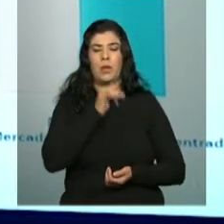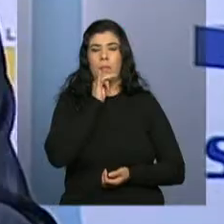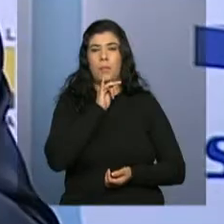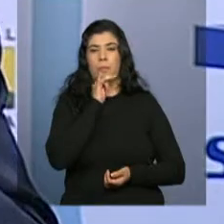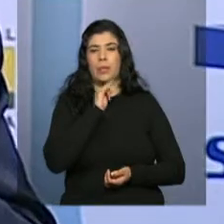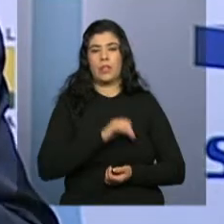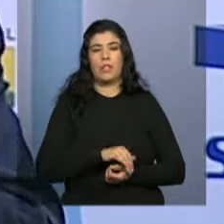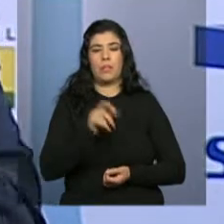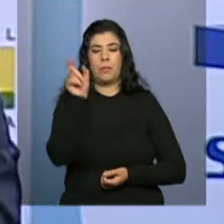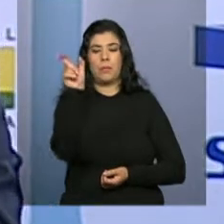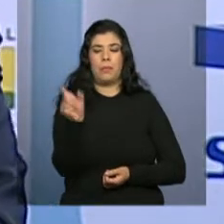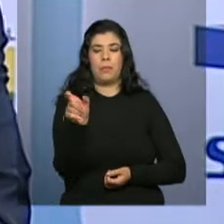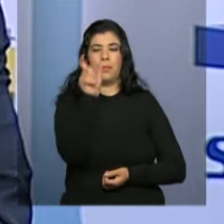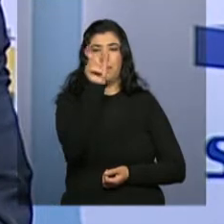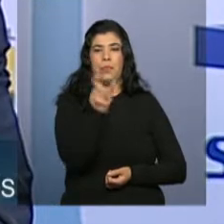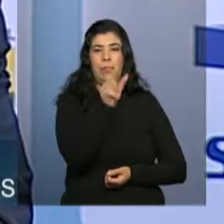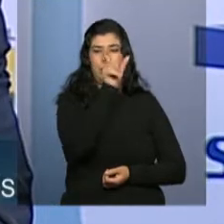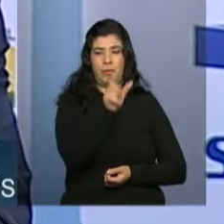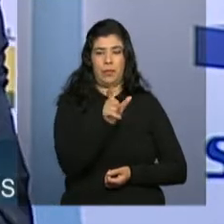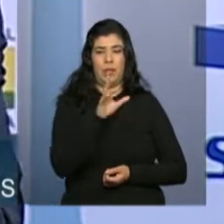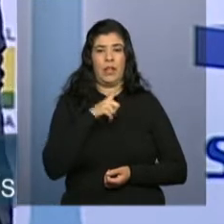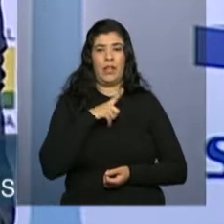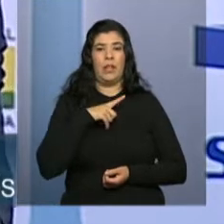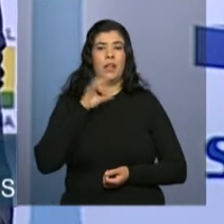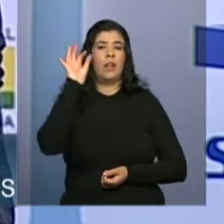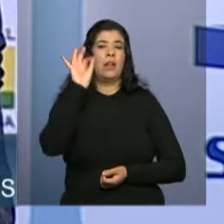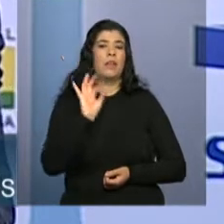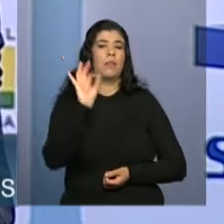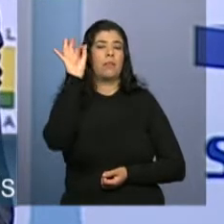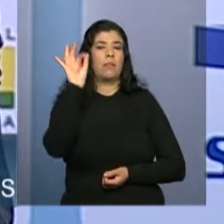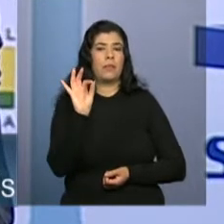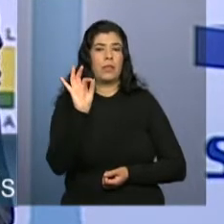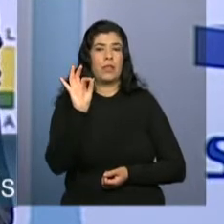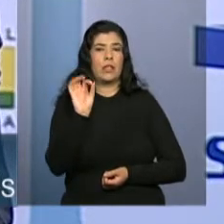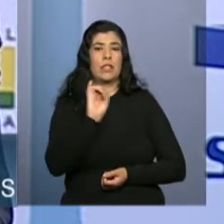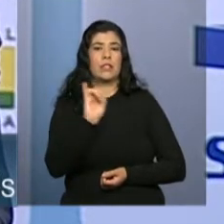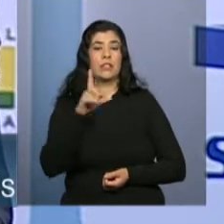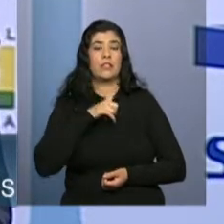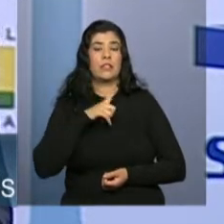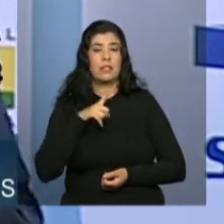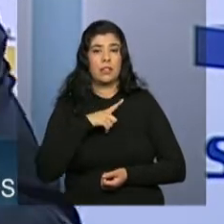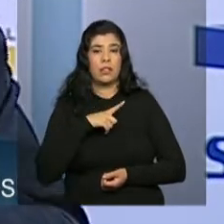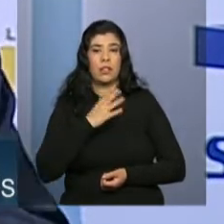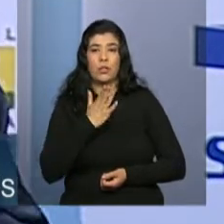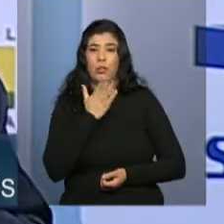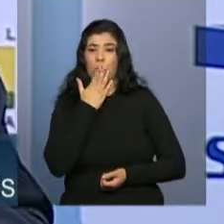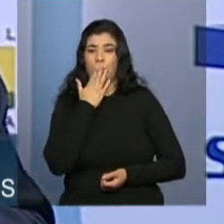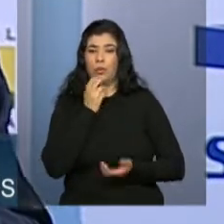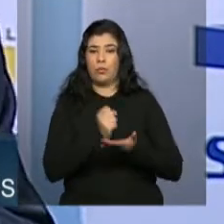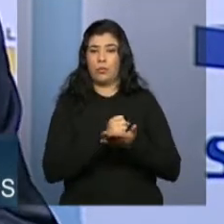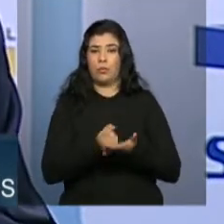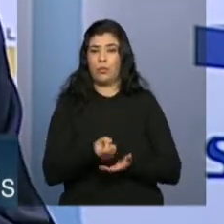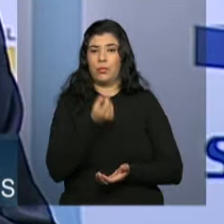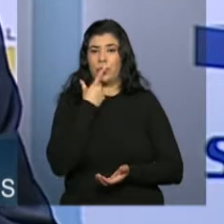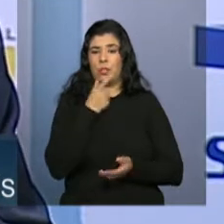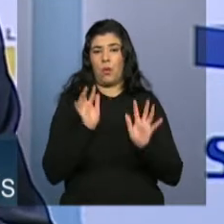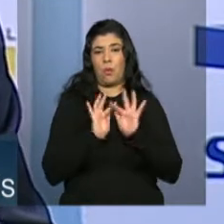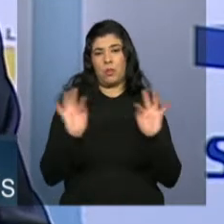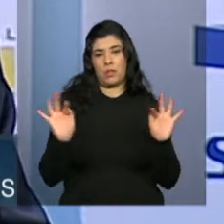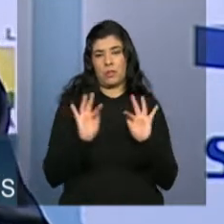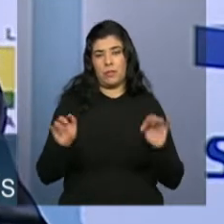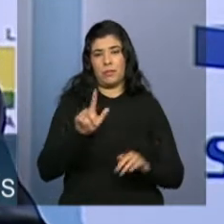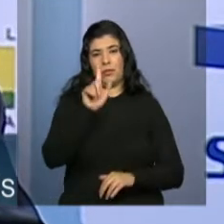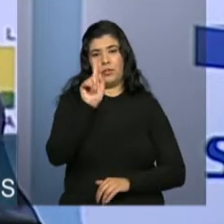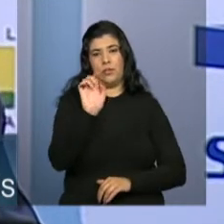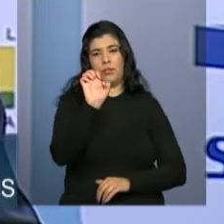fazia pela pela usando só presença de genérico ou não não é digamos assim então a gente vê o seguinte